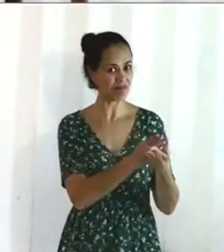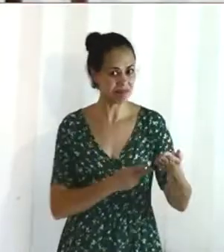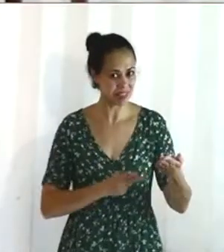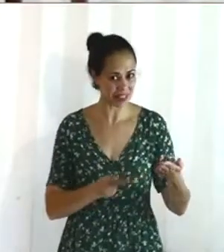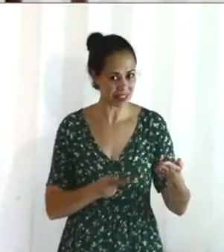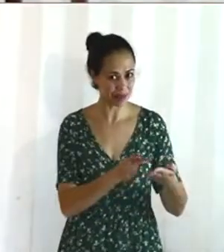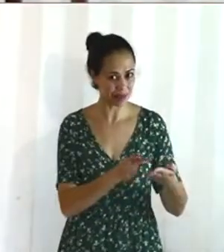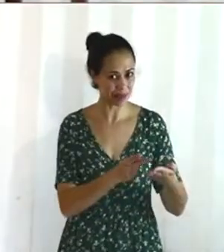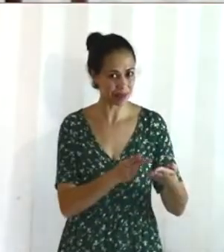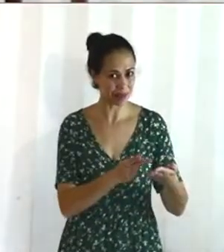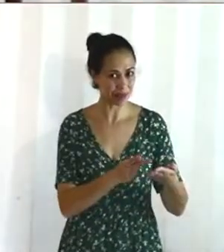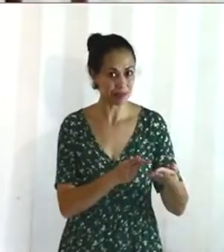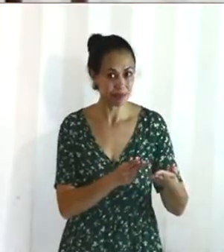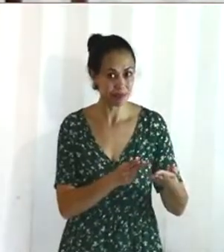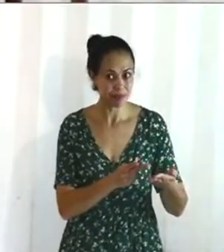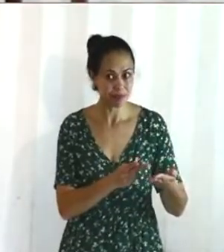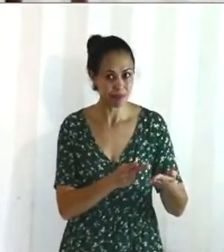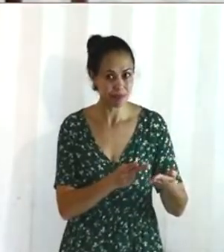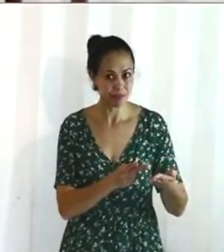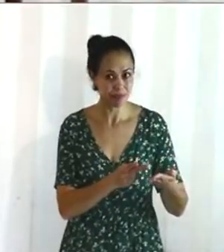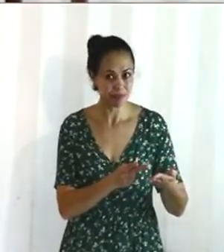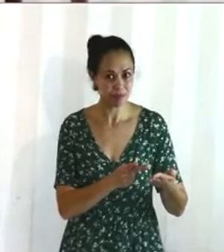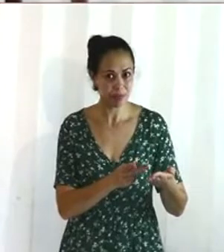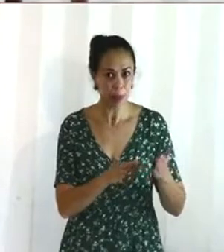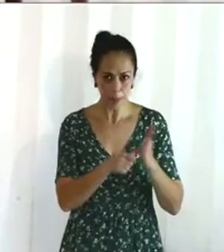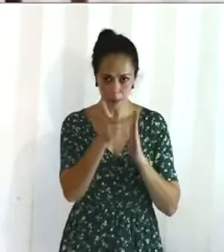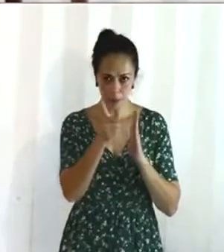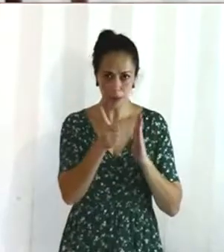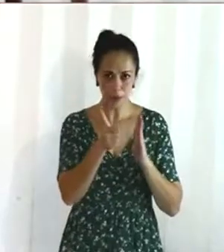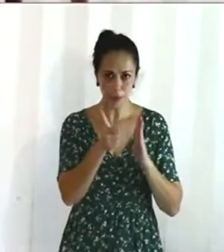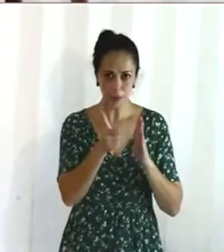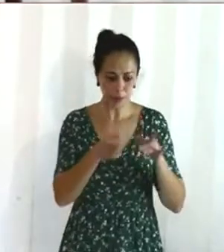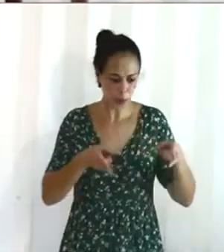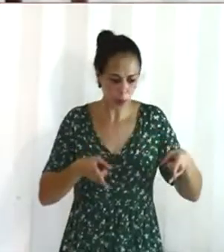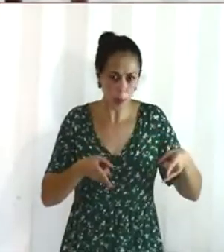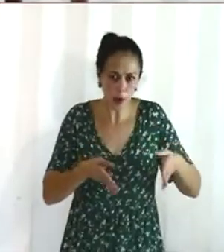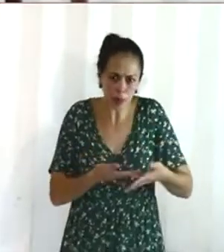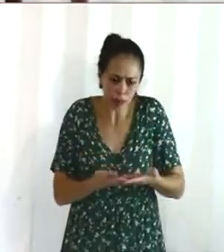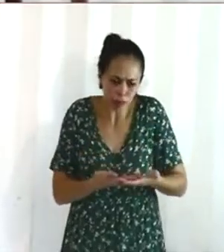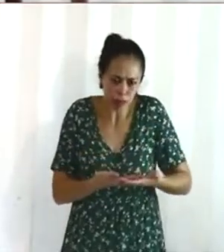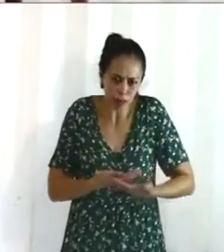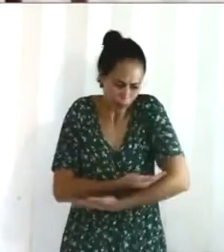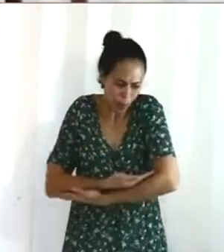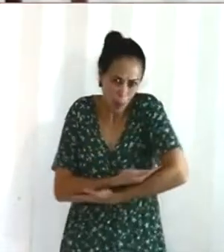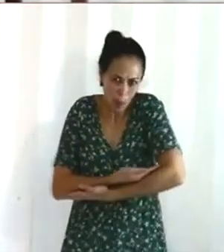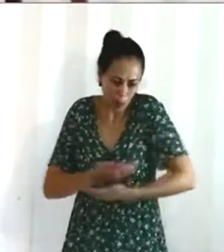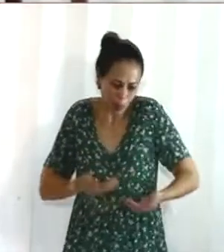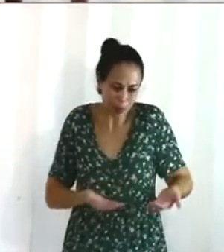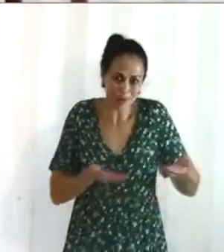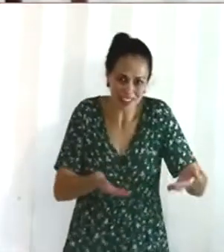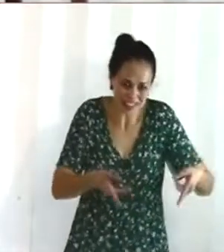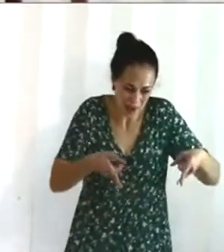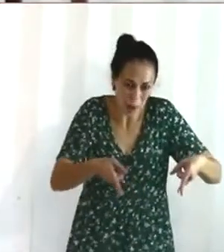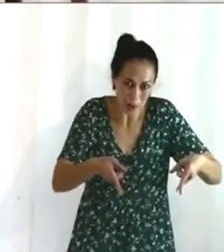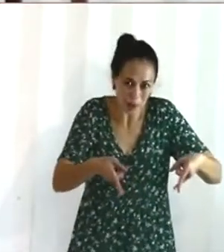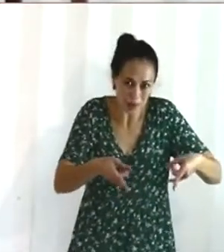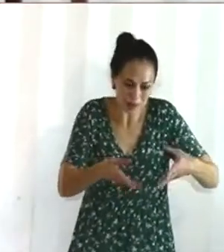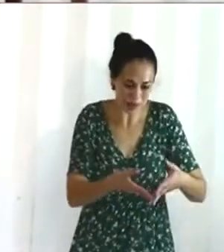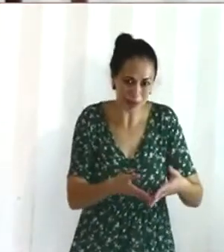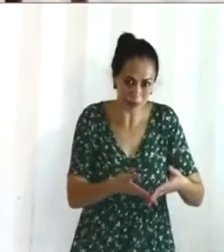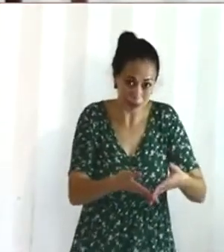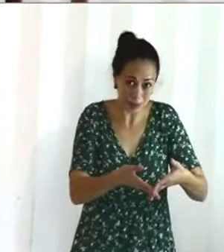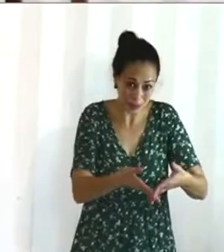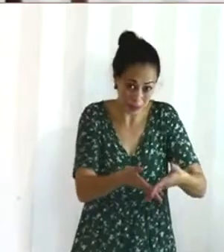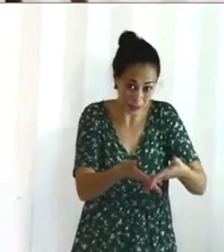um berço, um bercinho, onde o neném é colocado, né? Então, em vez de